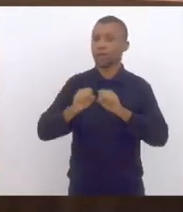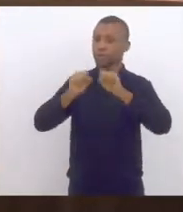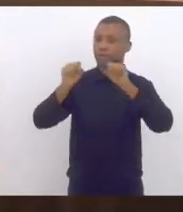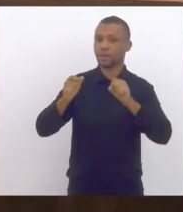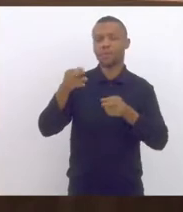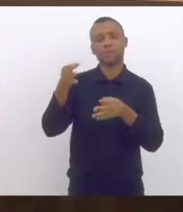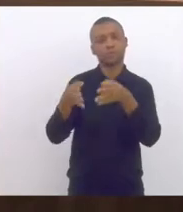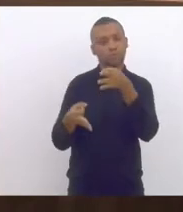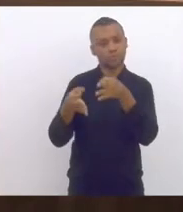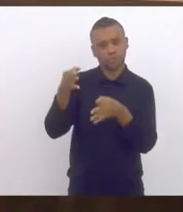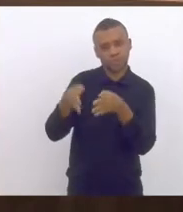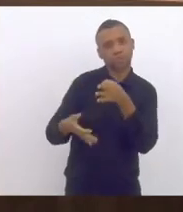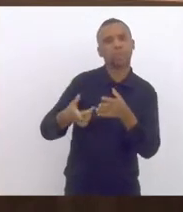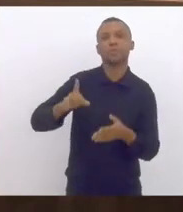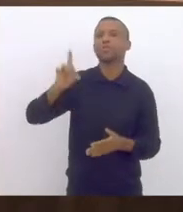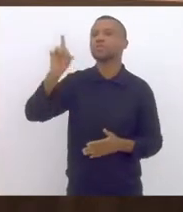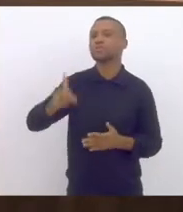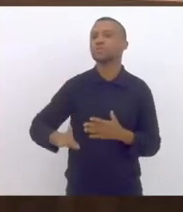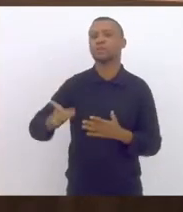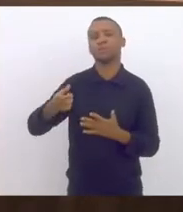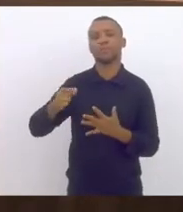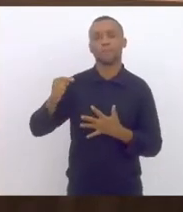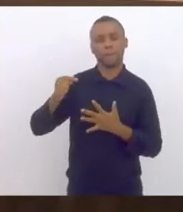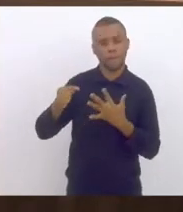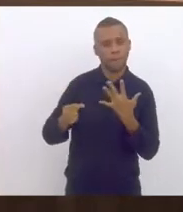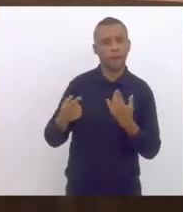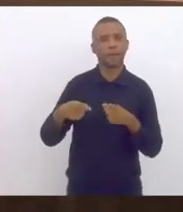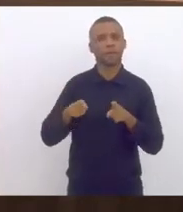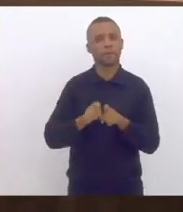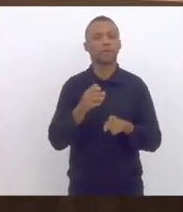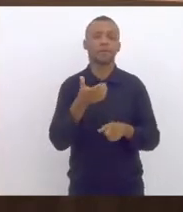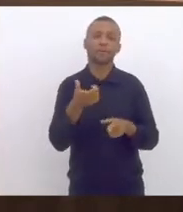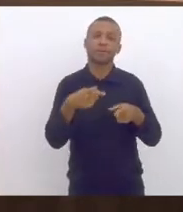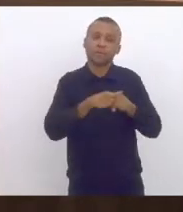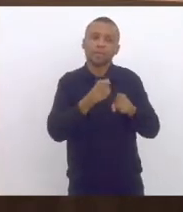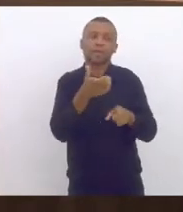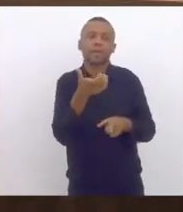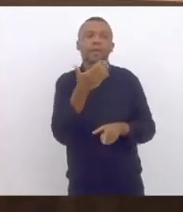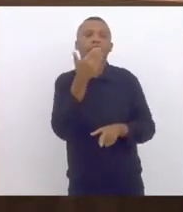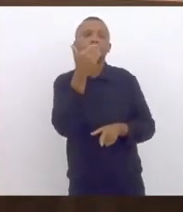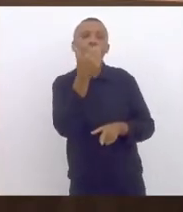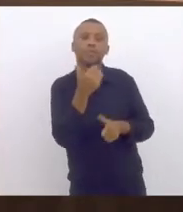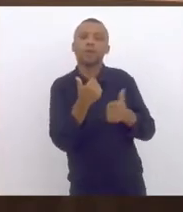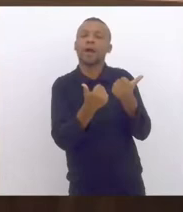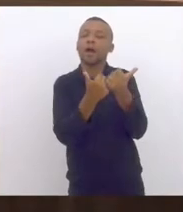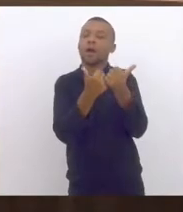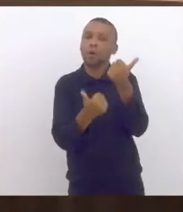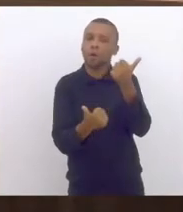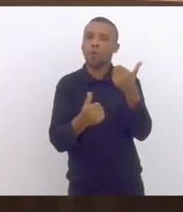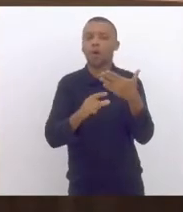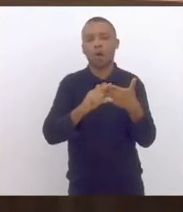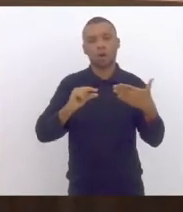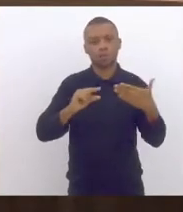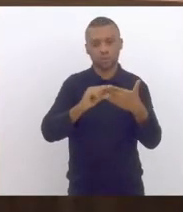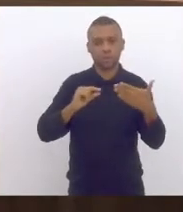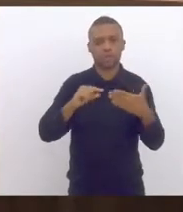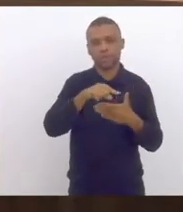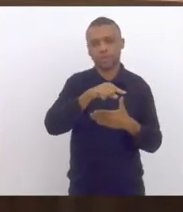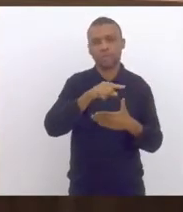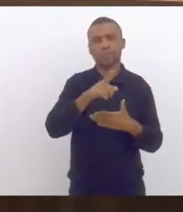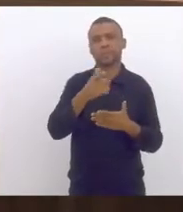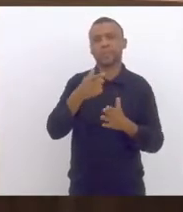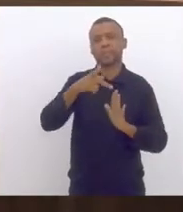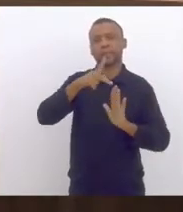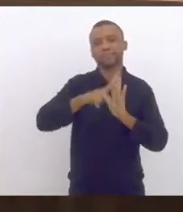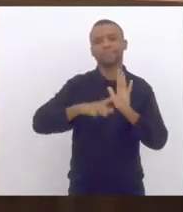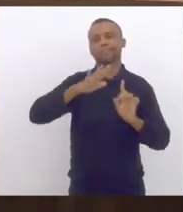o sistema de direitos. Então, senhor presidente, também gostaria aqui de pedir a coautoria nessa